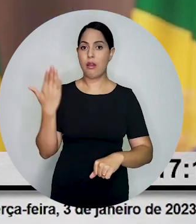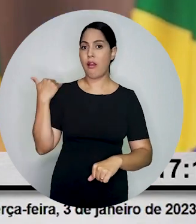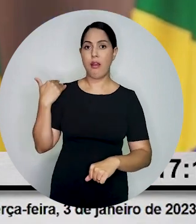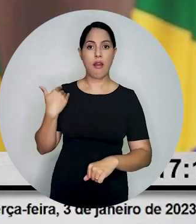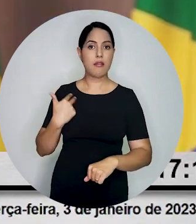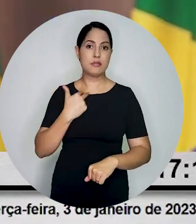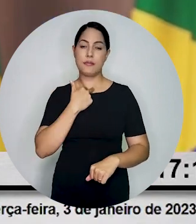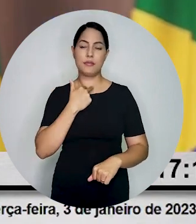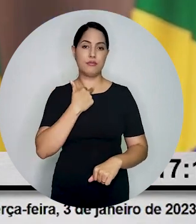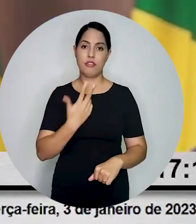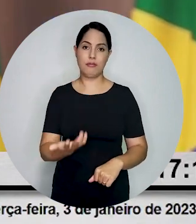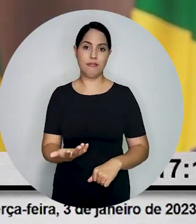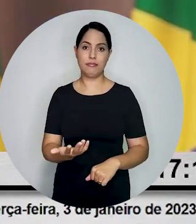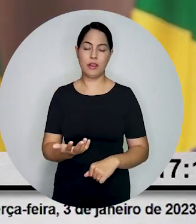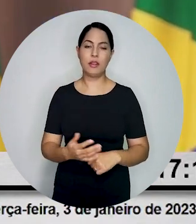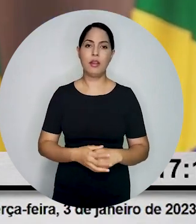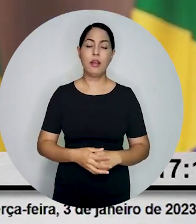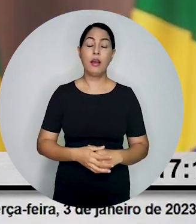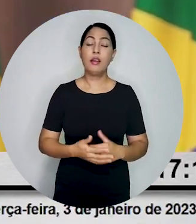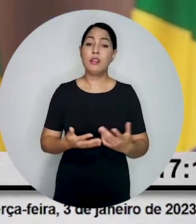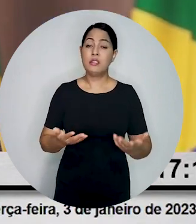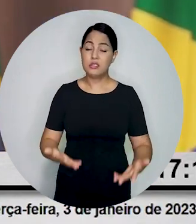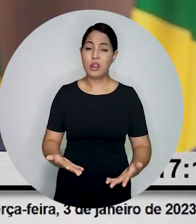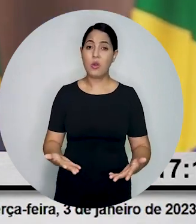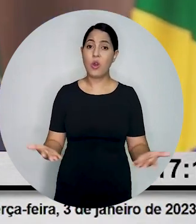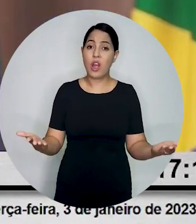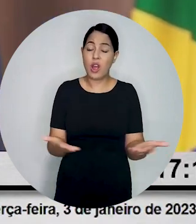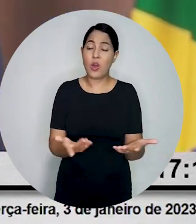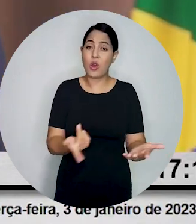cada momento do país ou do Estado, não permitiu.